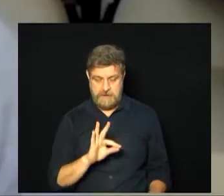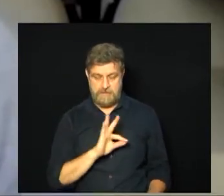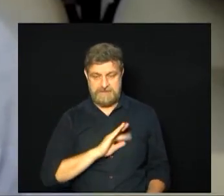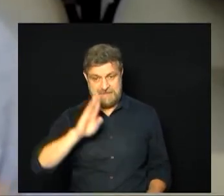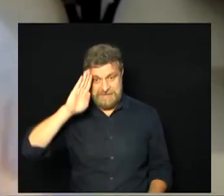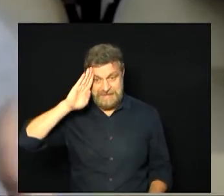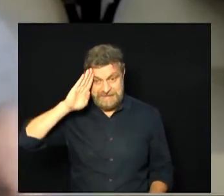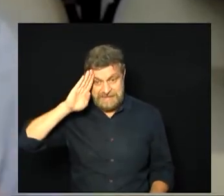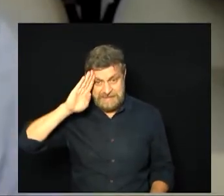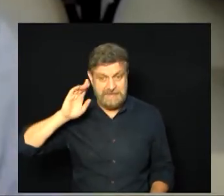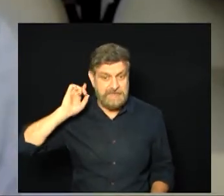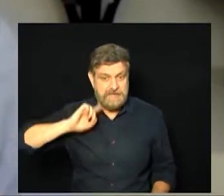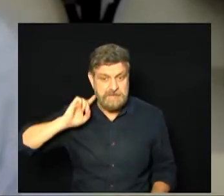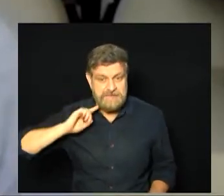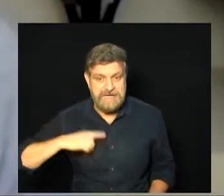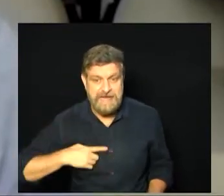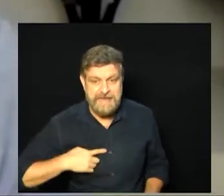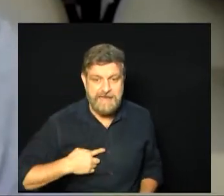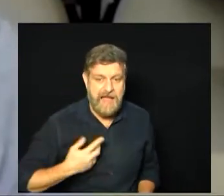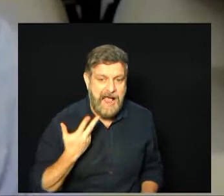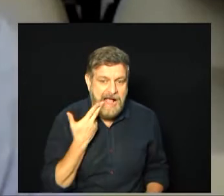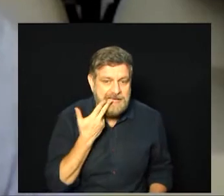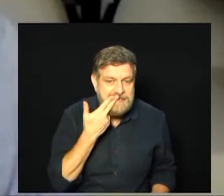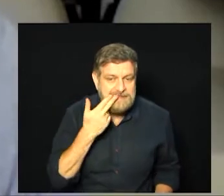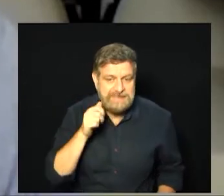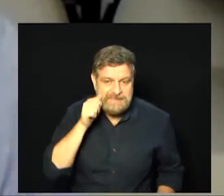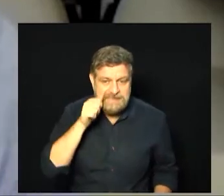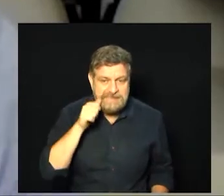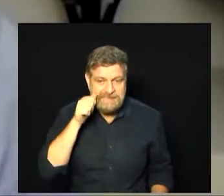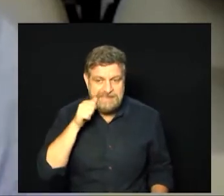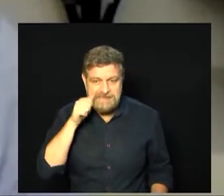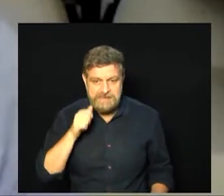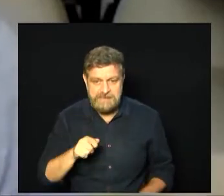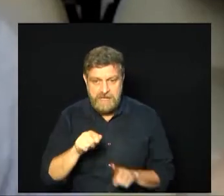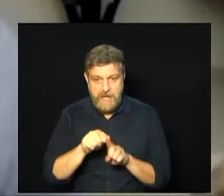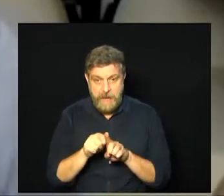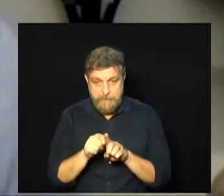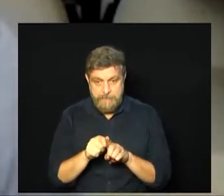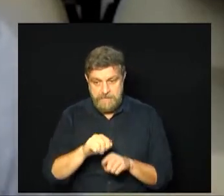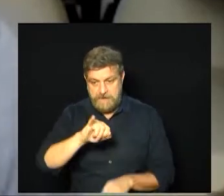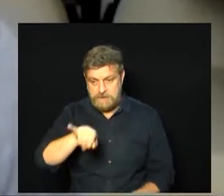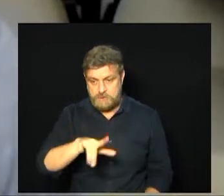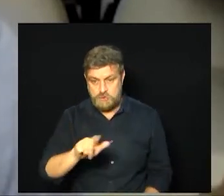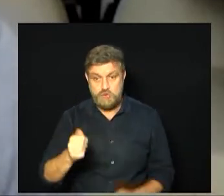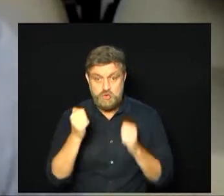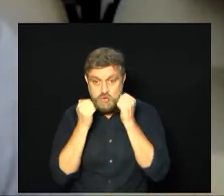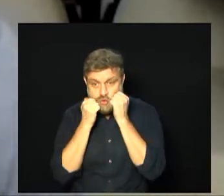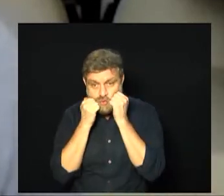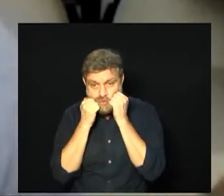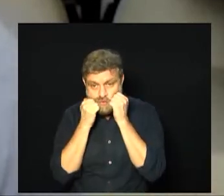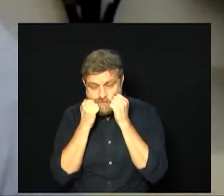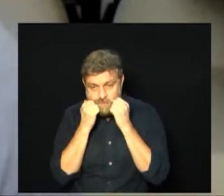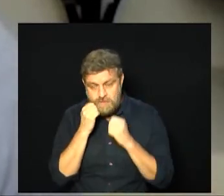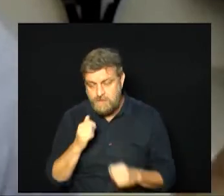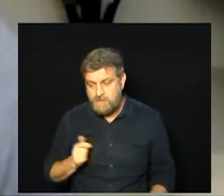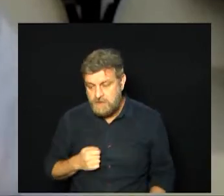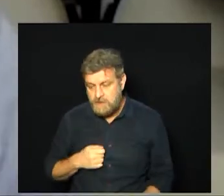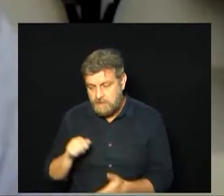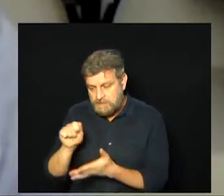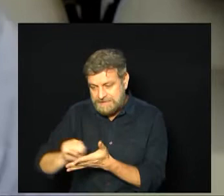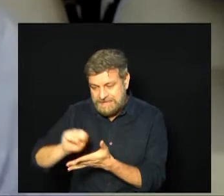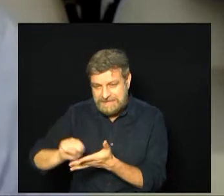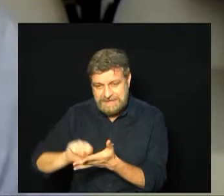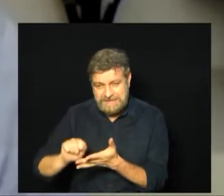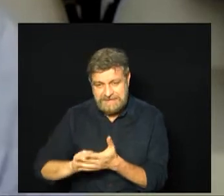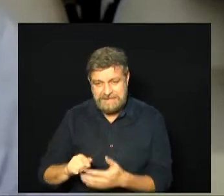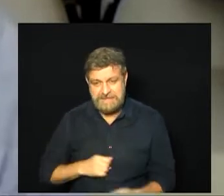Minas Gerais como cirurgião dentista em julho desse ano. E comecei a escrever lá, no segundo dia da pandemia, em